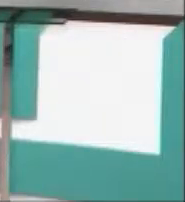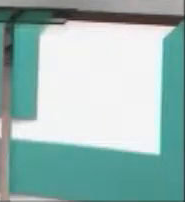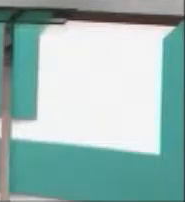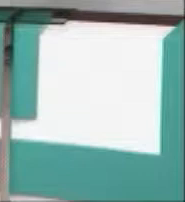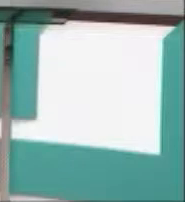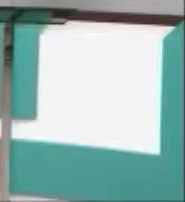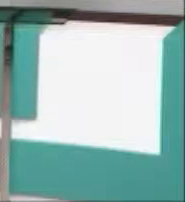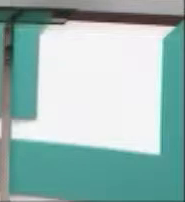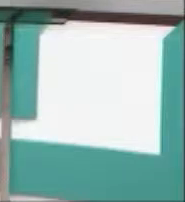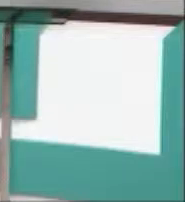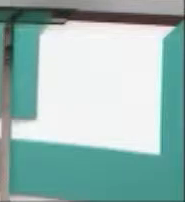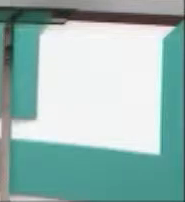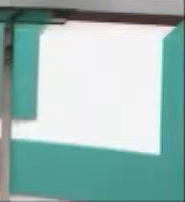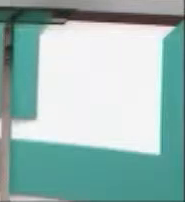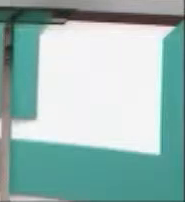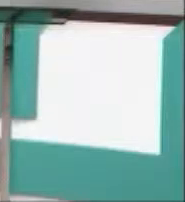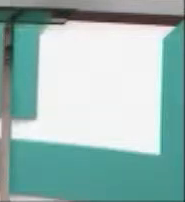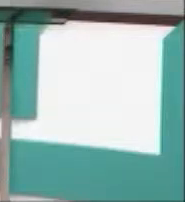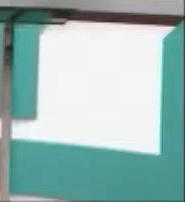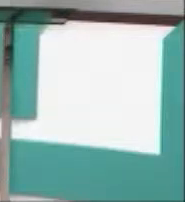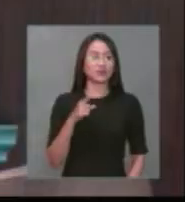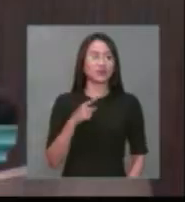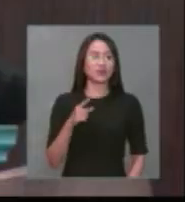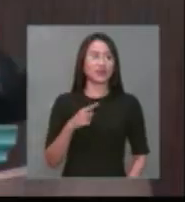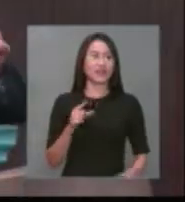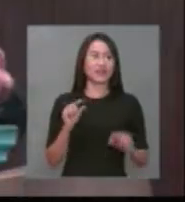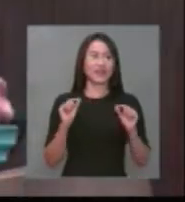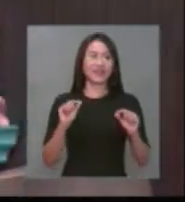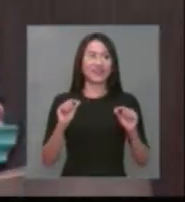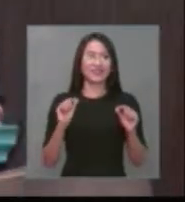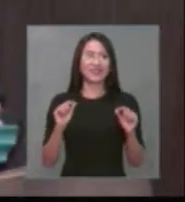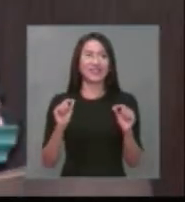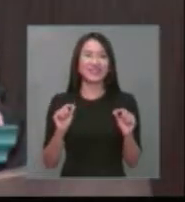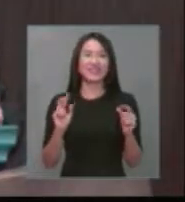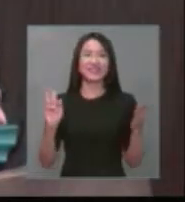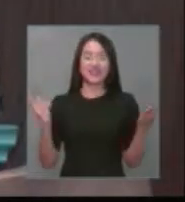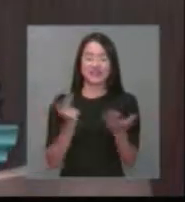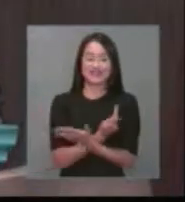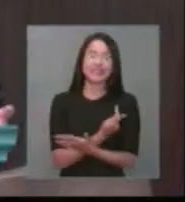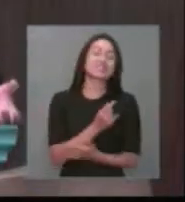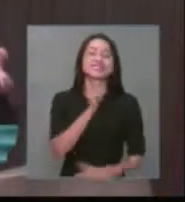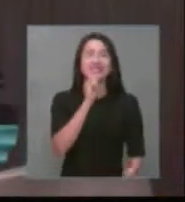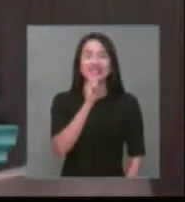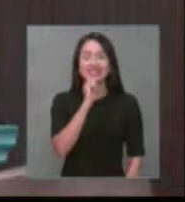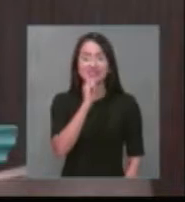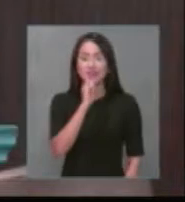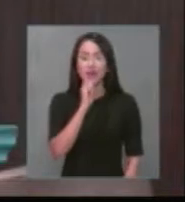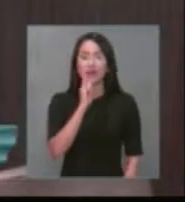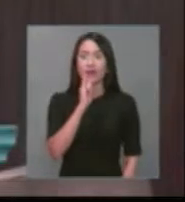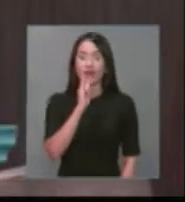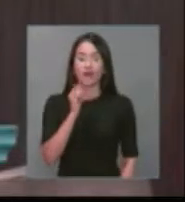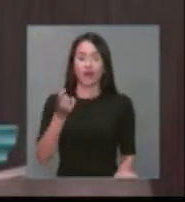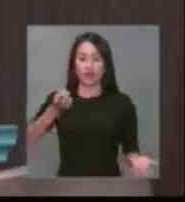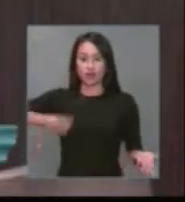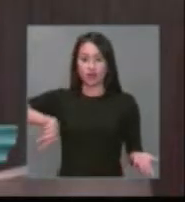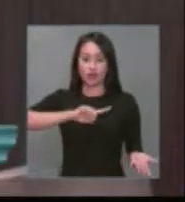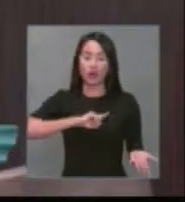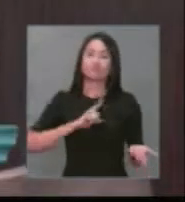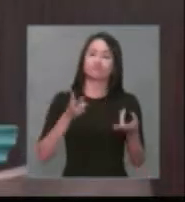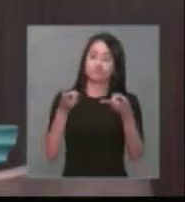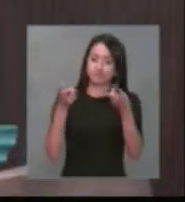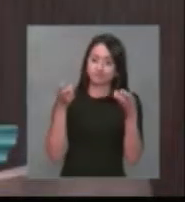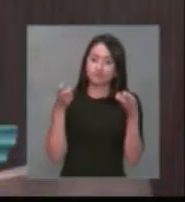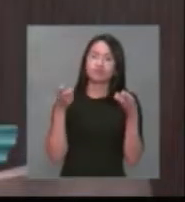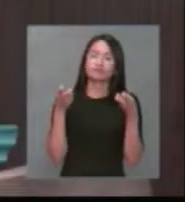os pronunciamentos na sessão plenária de hoje. O deputado Roberto Mesquita, do PSD, denunciou os rombos realizados